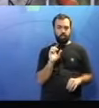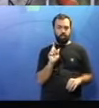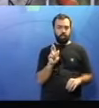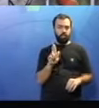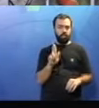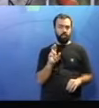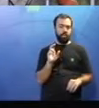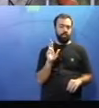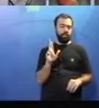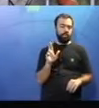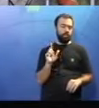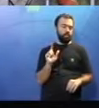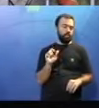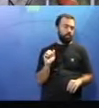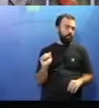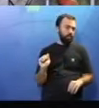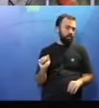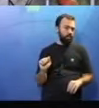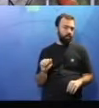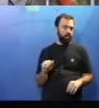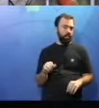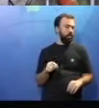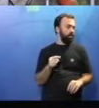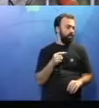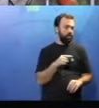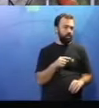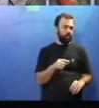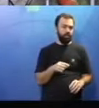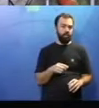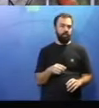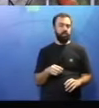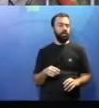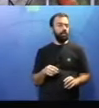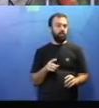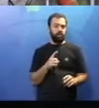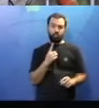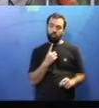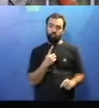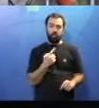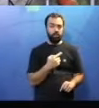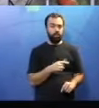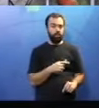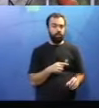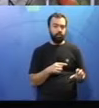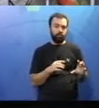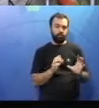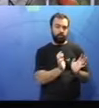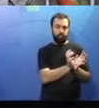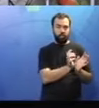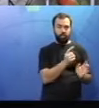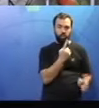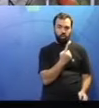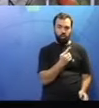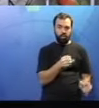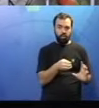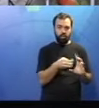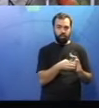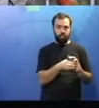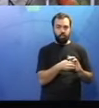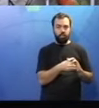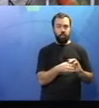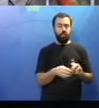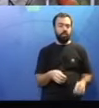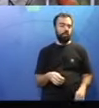quanto bactéria têm uma célula só. Alguns fungos têm uma célula só, outros têm vários e se encontram